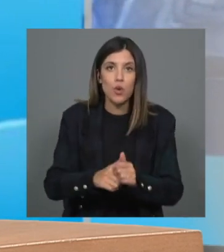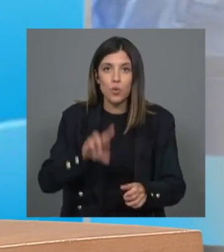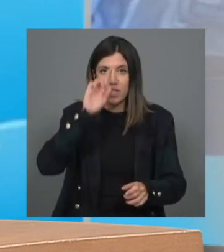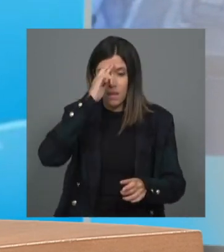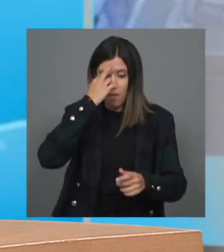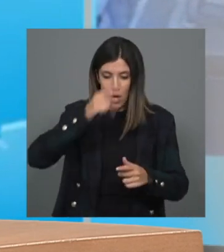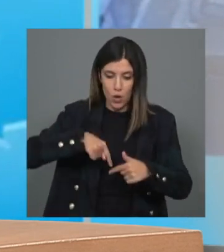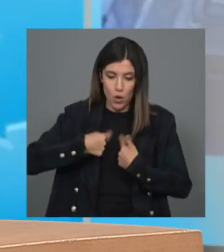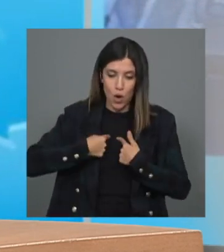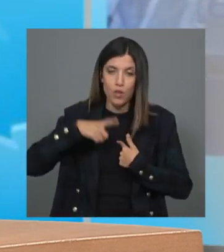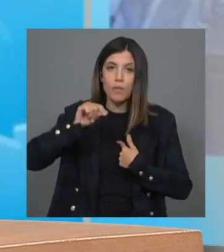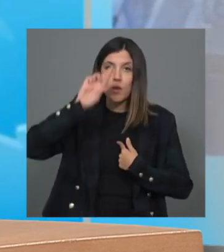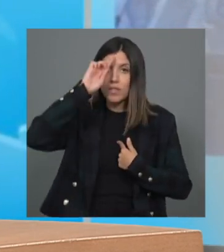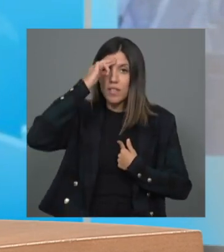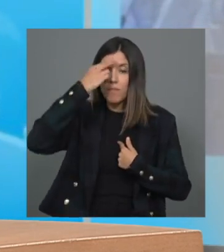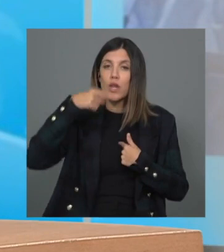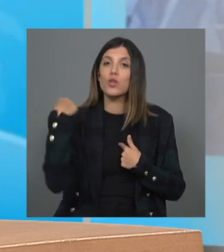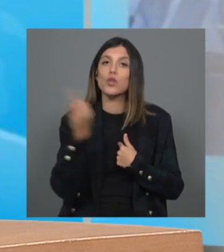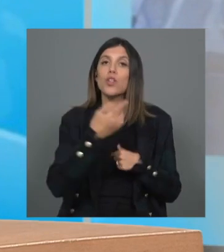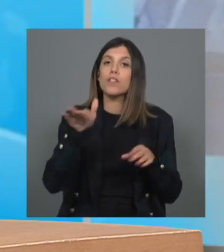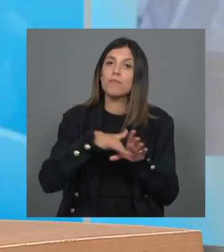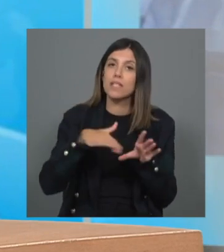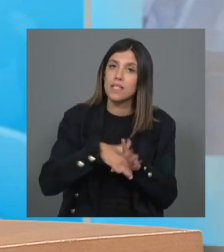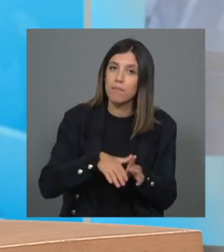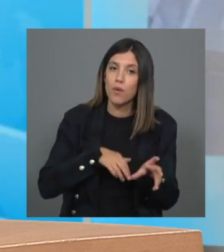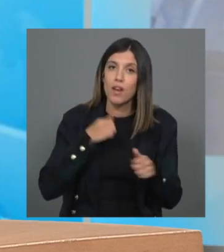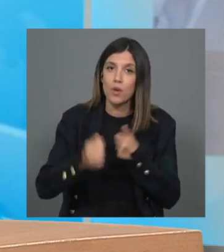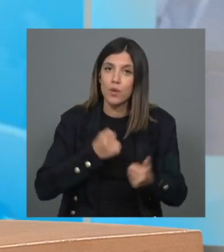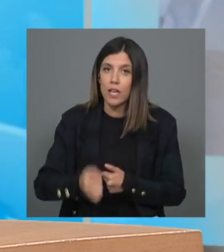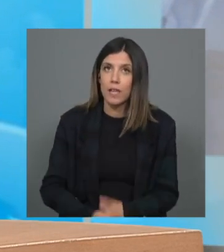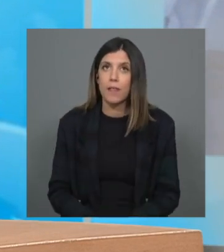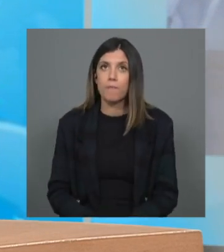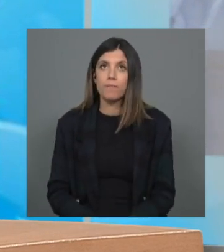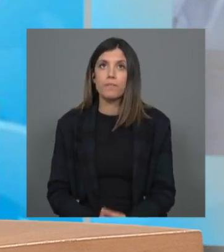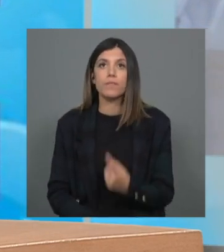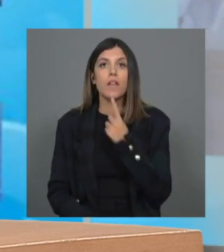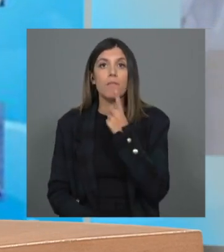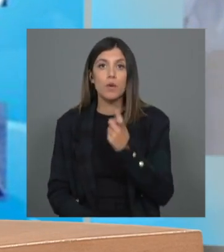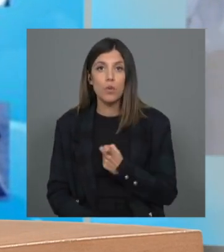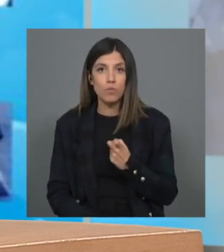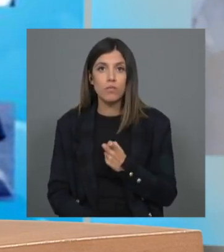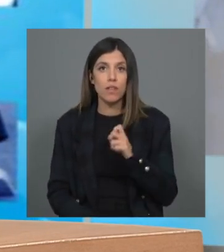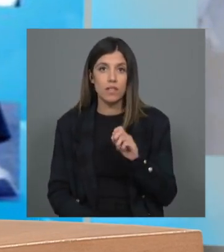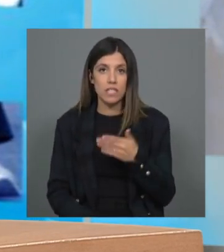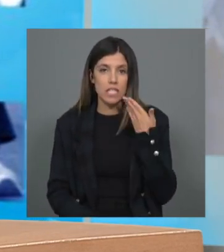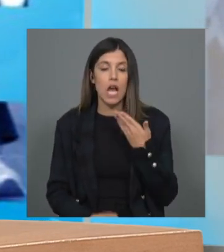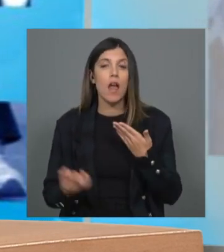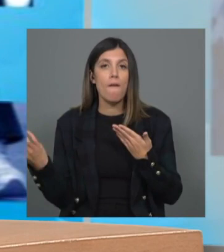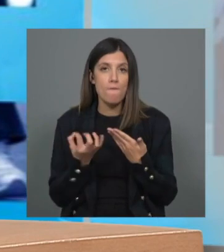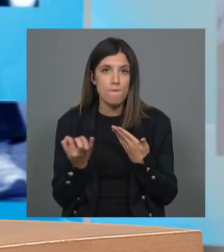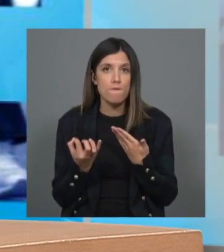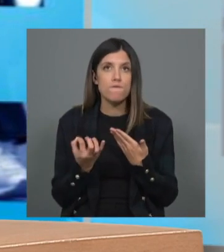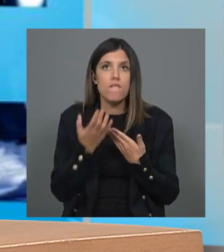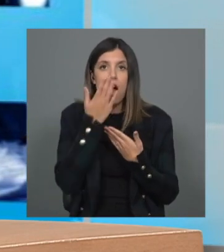todas as pessoas que percorrem, que fazem este caminho connosco. Relativamente à pergunta que me fez, sim, de facto, esta é